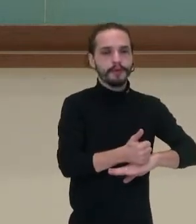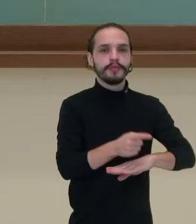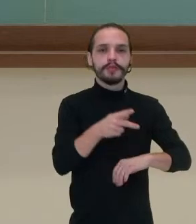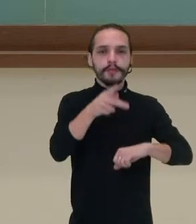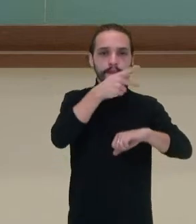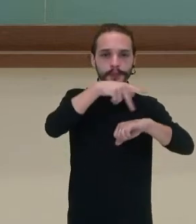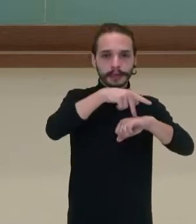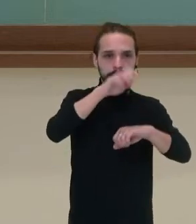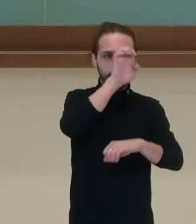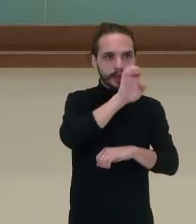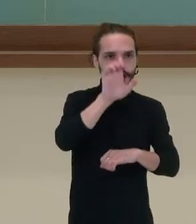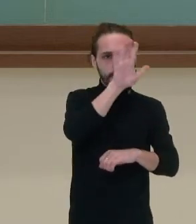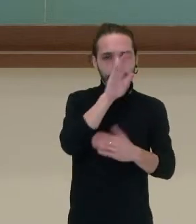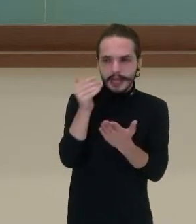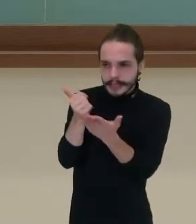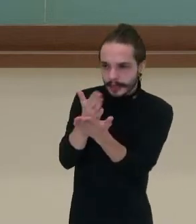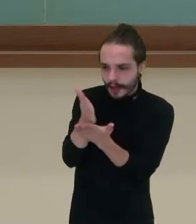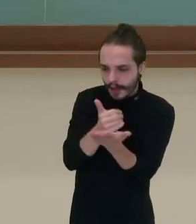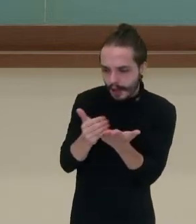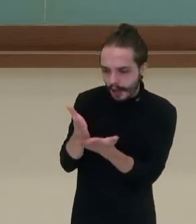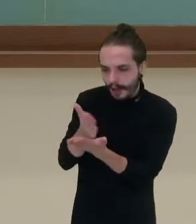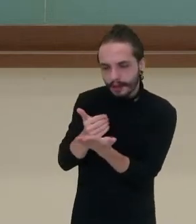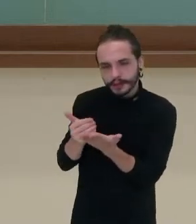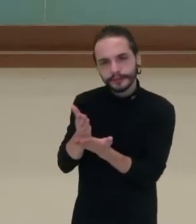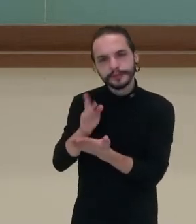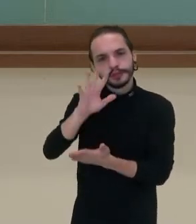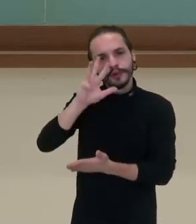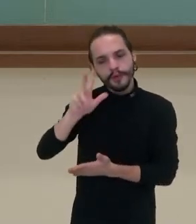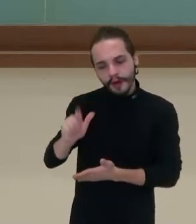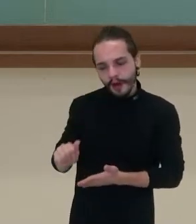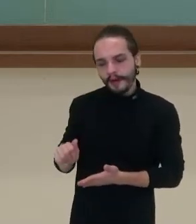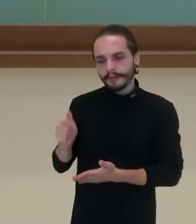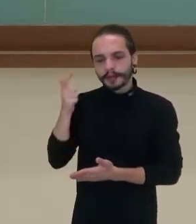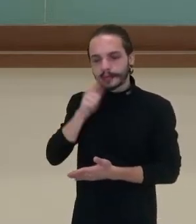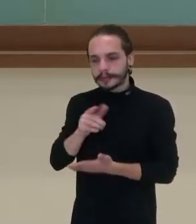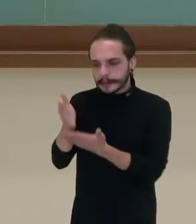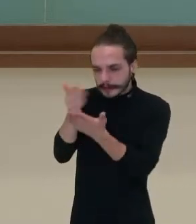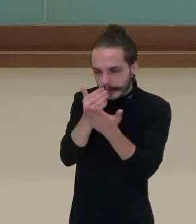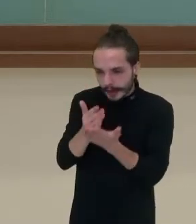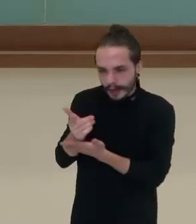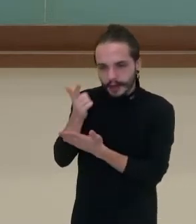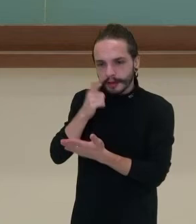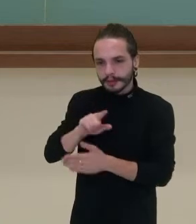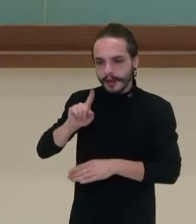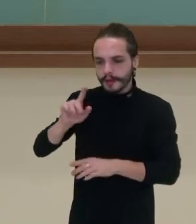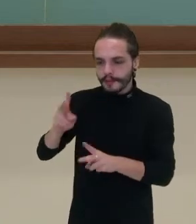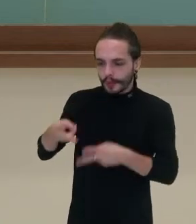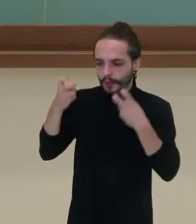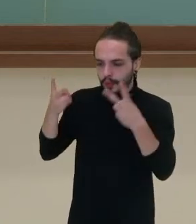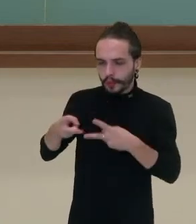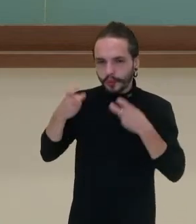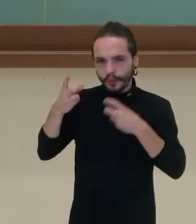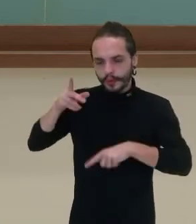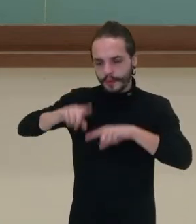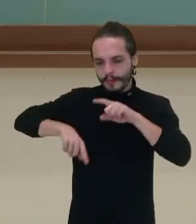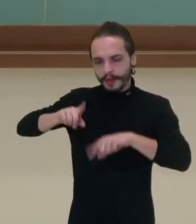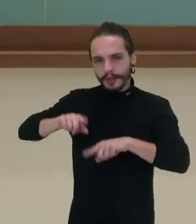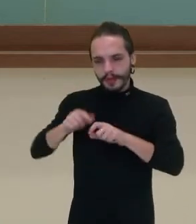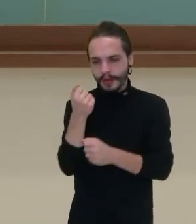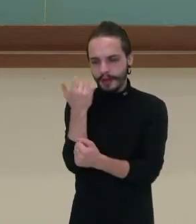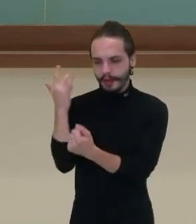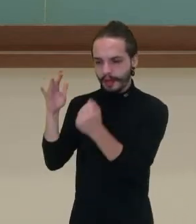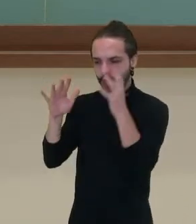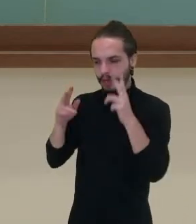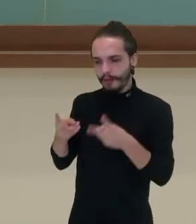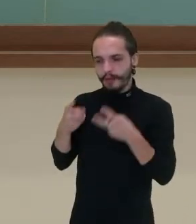africano para extrair de lá os recursos naturais e poder ficar cada vez mais ricos e mais influentes no mundo, ok? Atualmente é